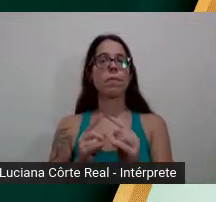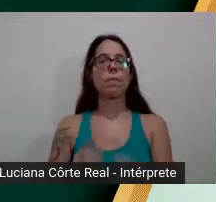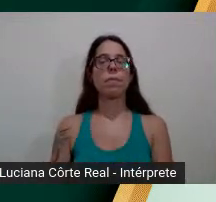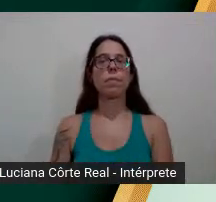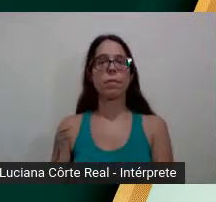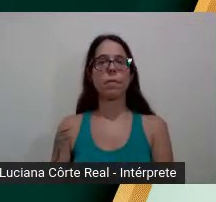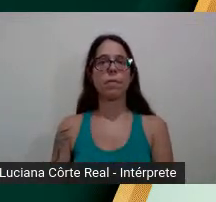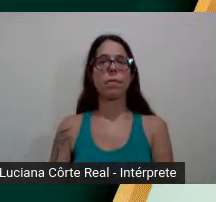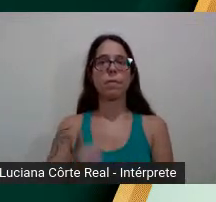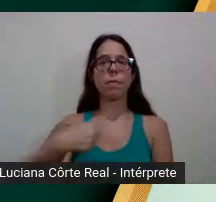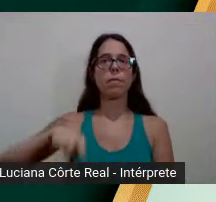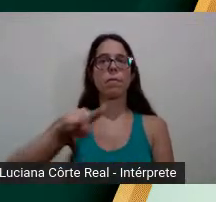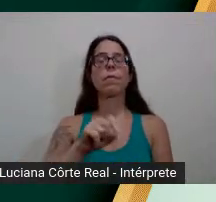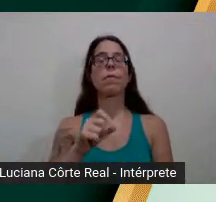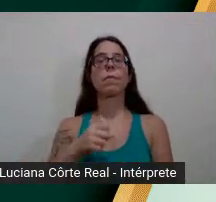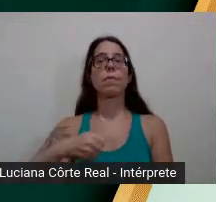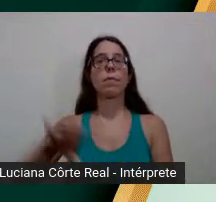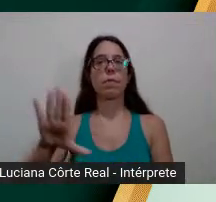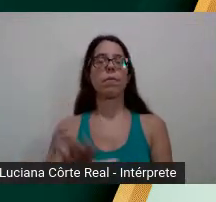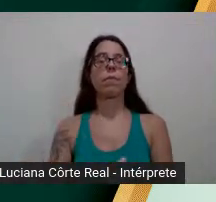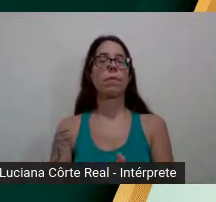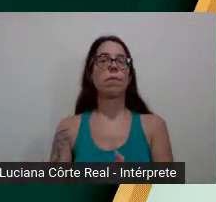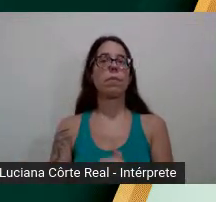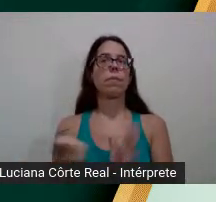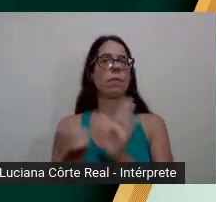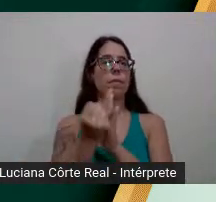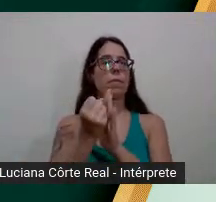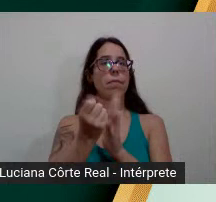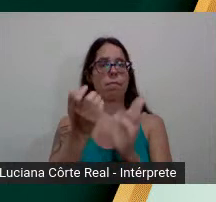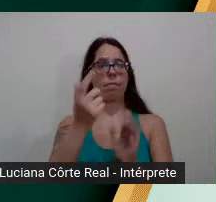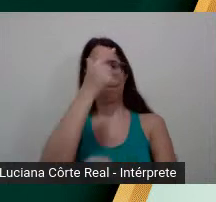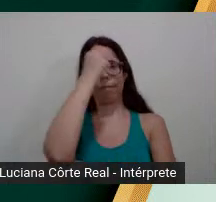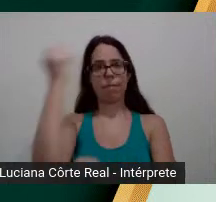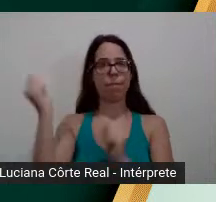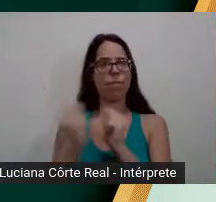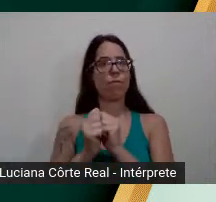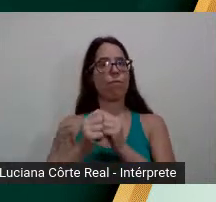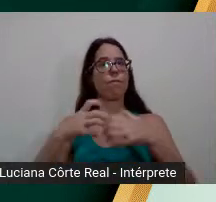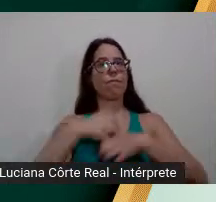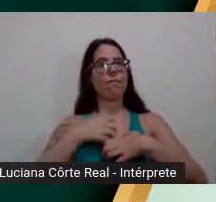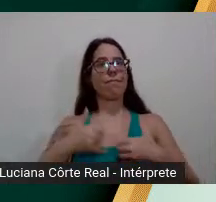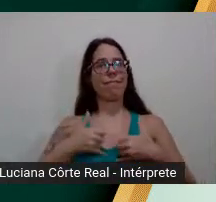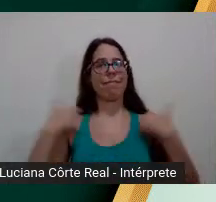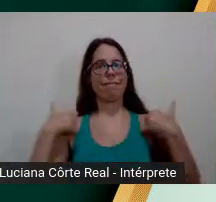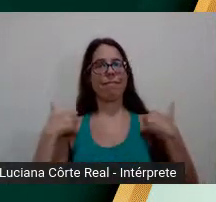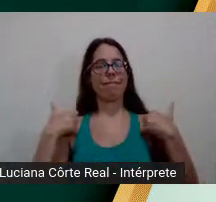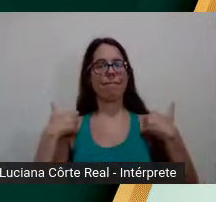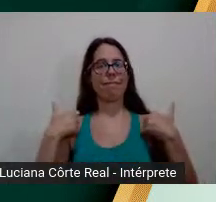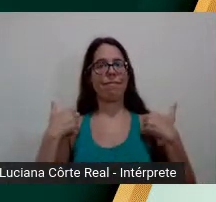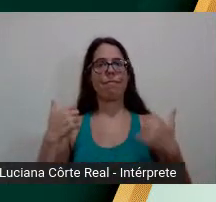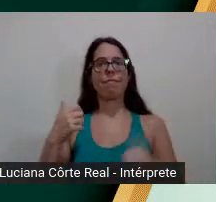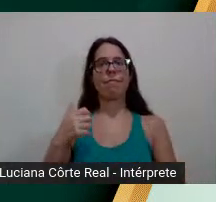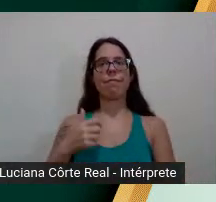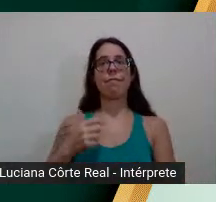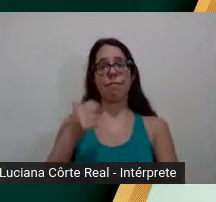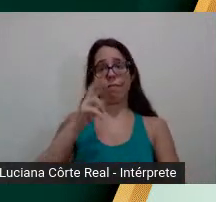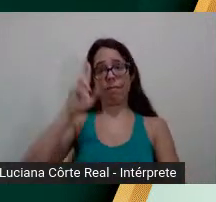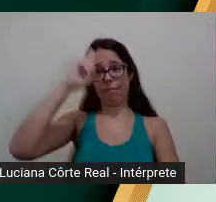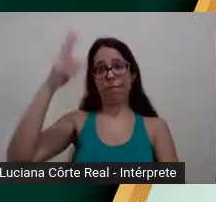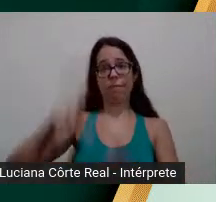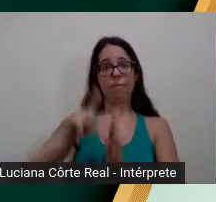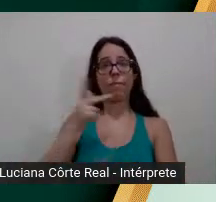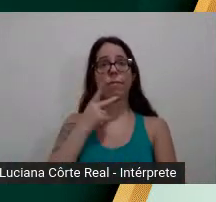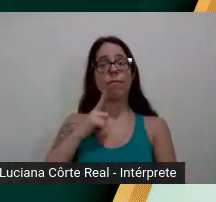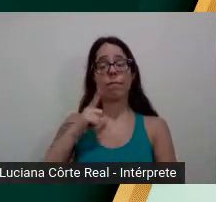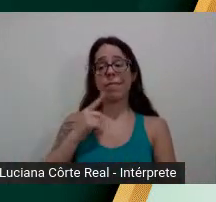a marca Unipampa. Nossa diretora acabou de falar, Nós temos 13 anos de universidade a